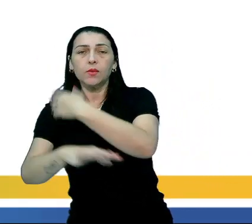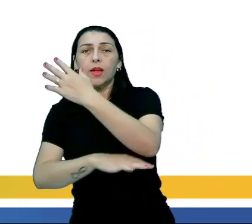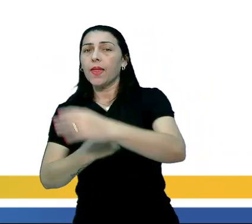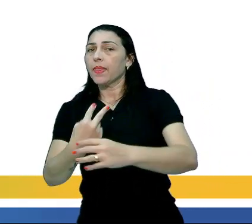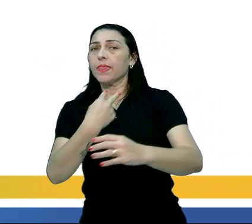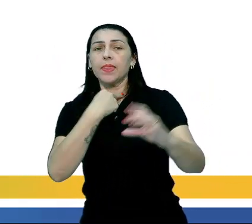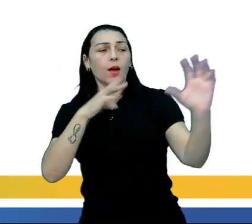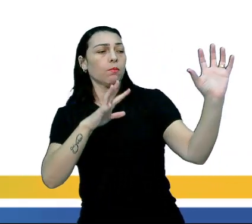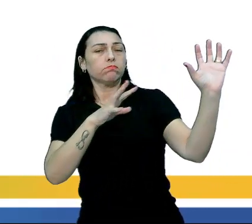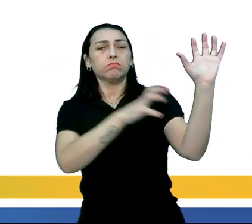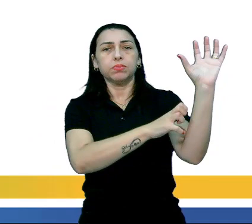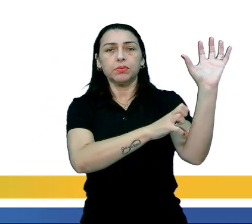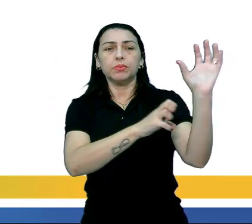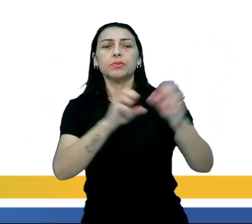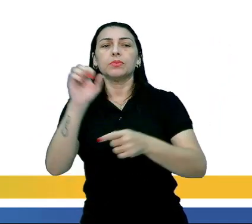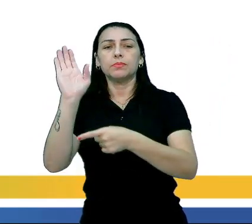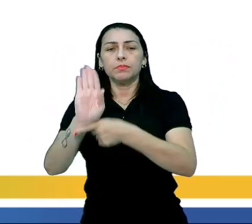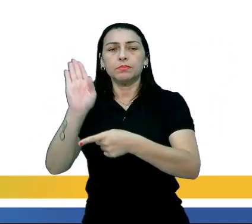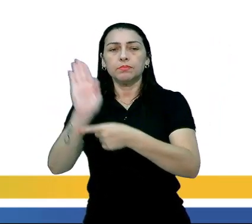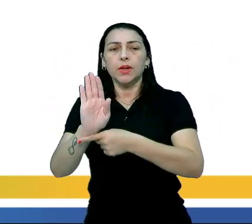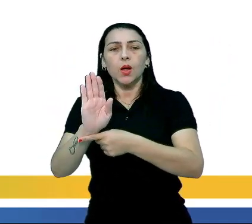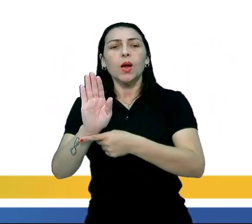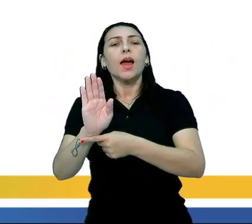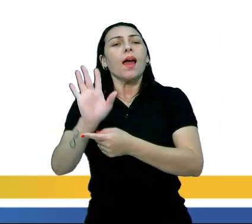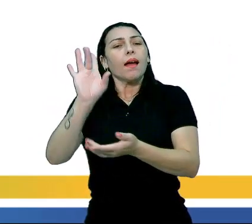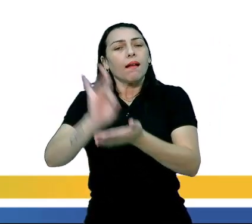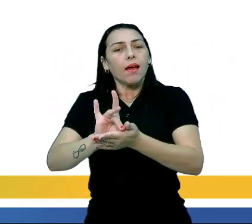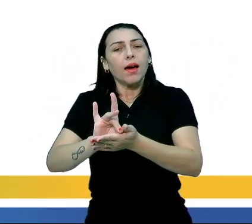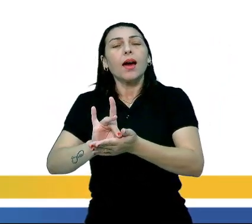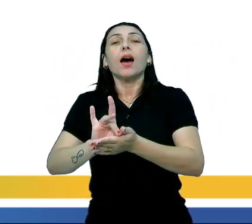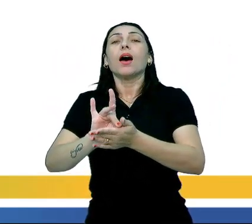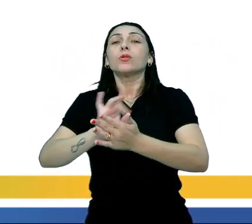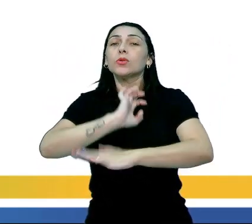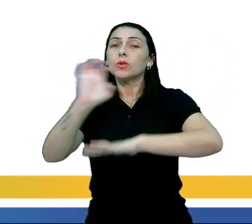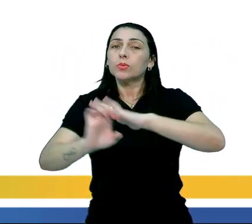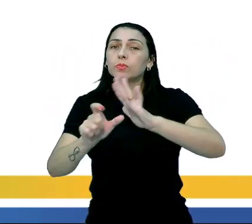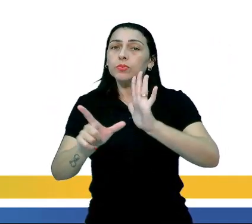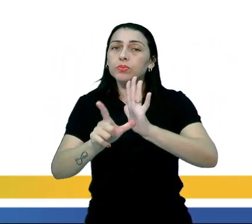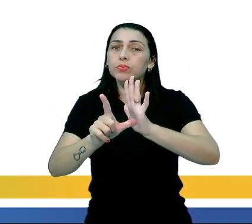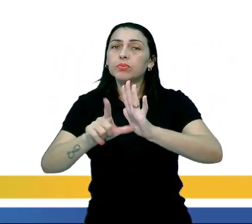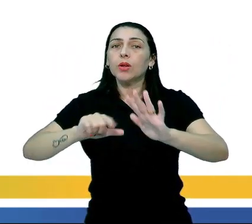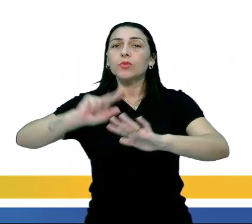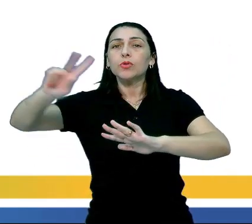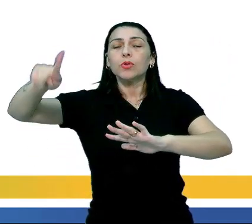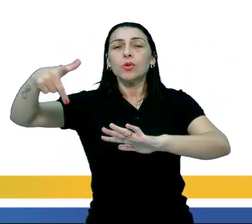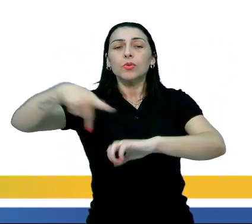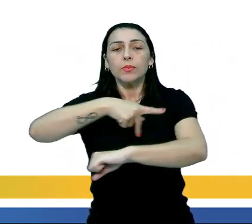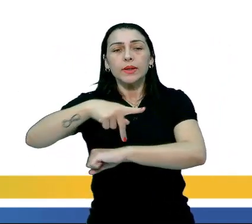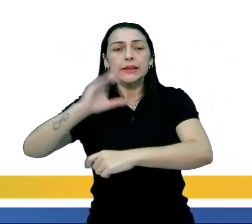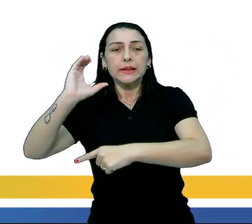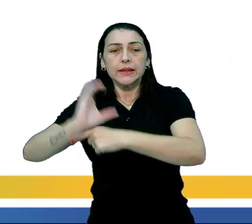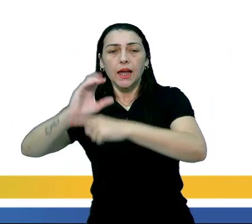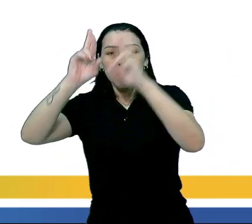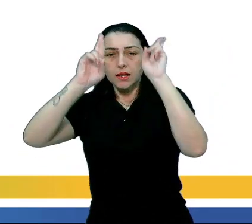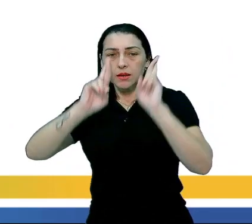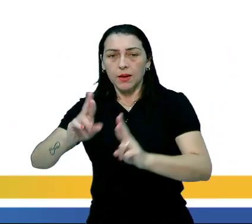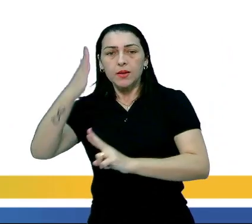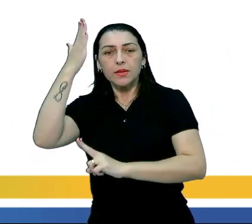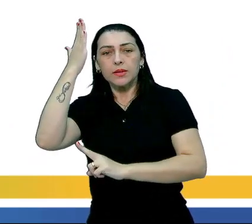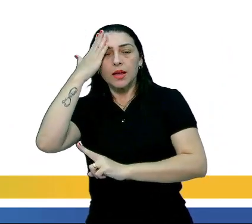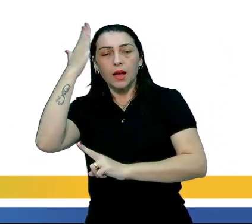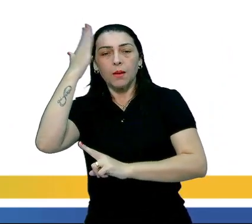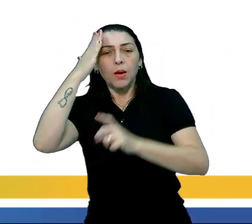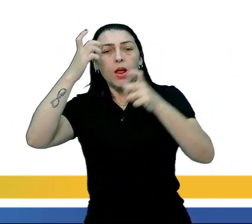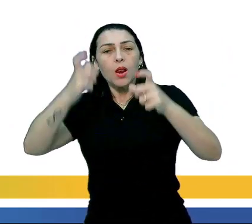de natureza intocada. B, lógica de mercado internacional. C, respeito ao